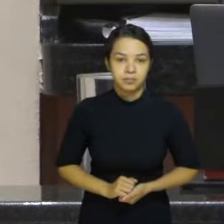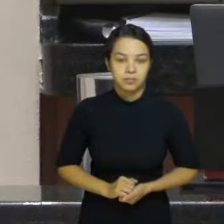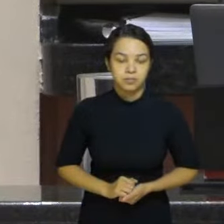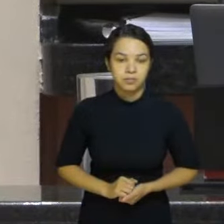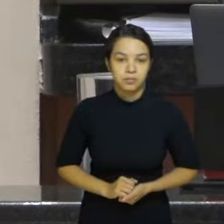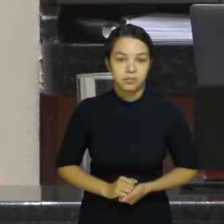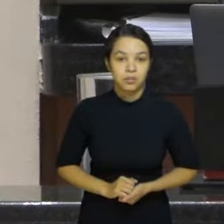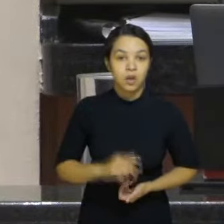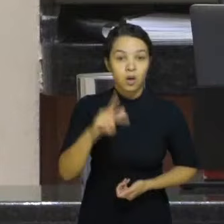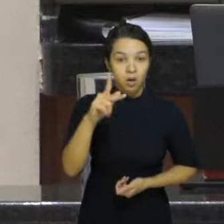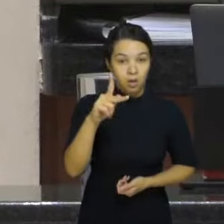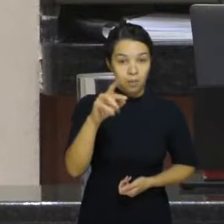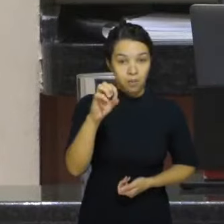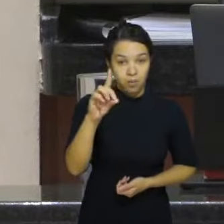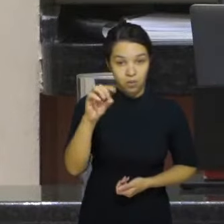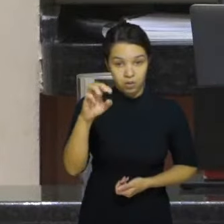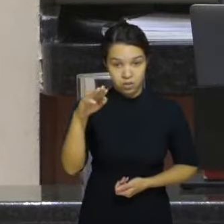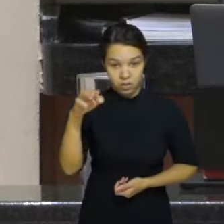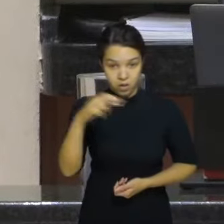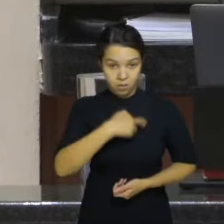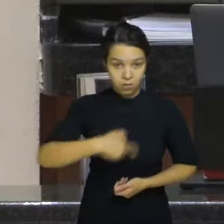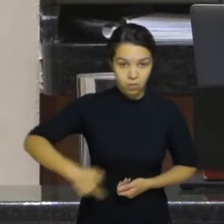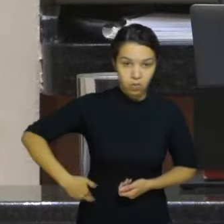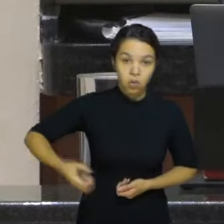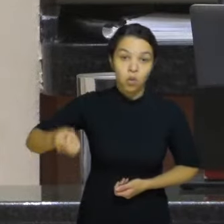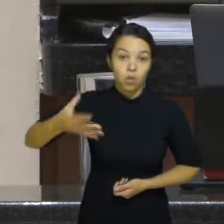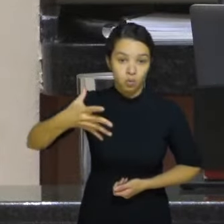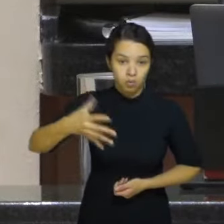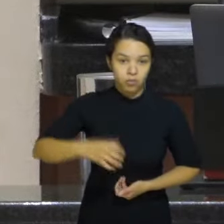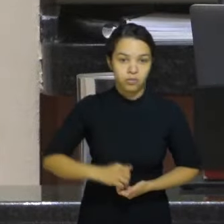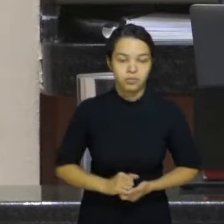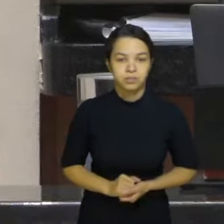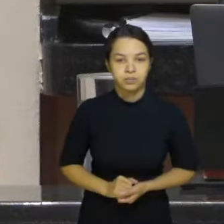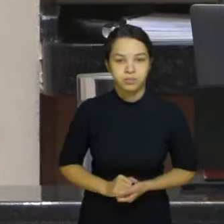Bloco Podemos, Republicanos e Novo.